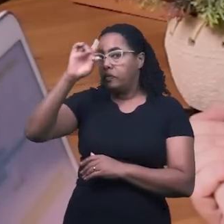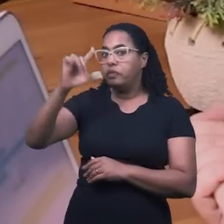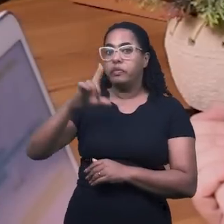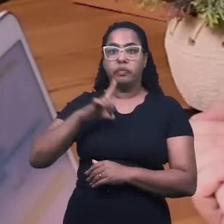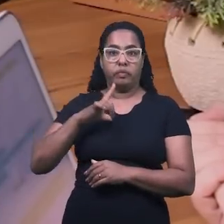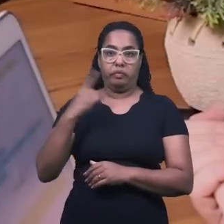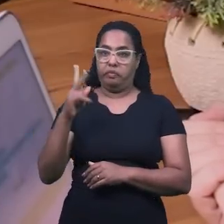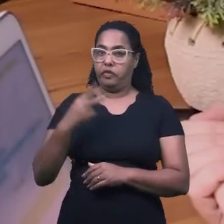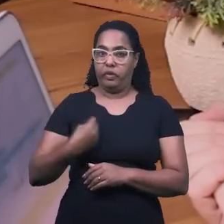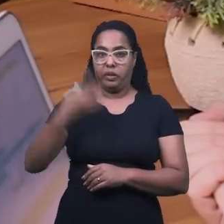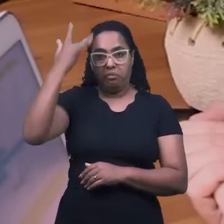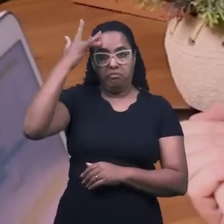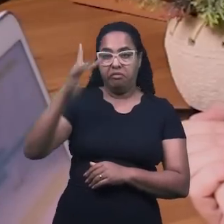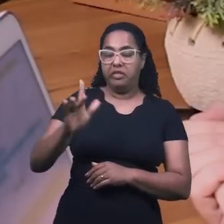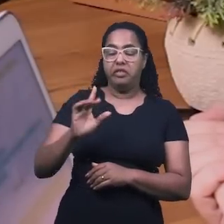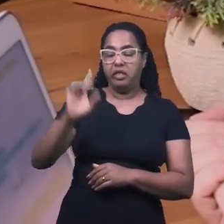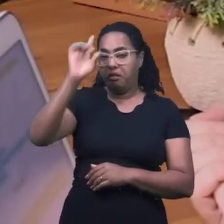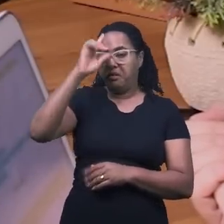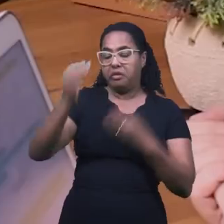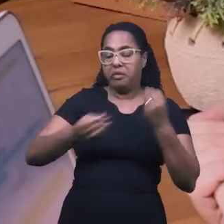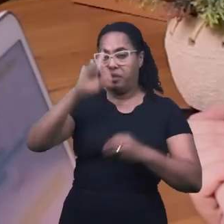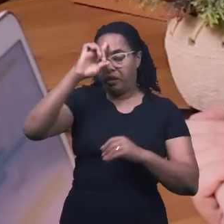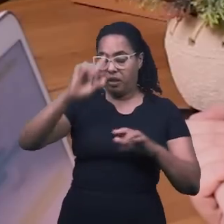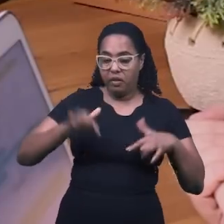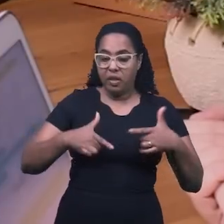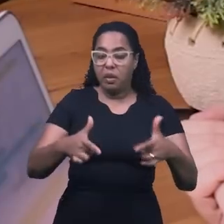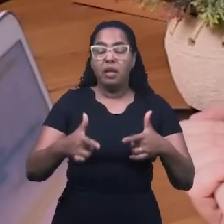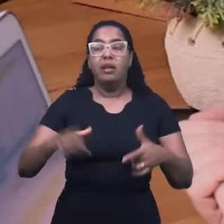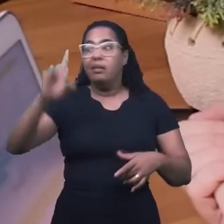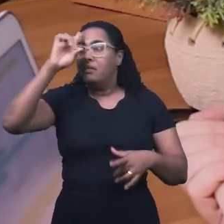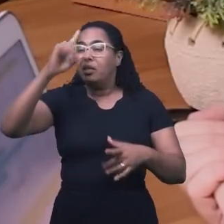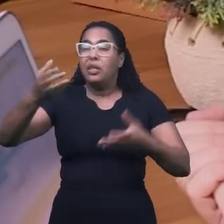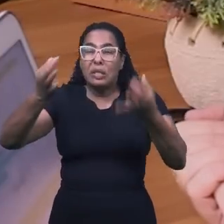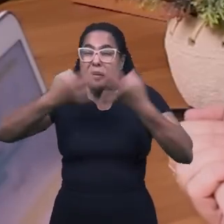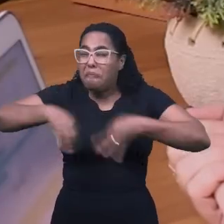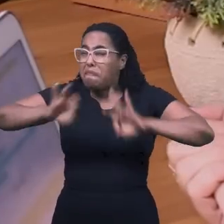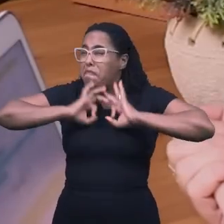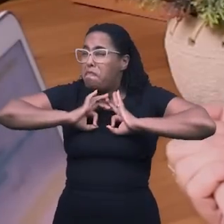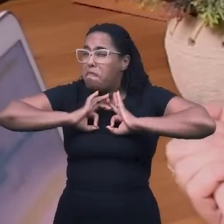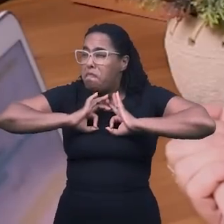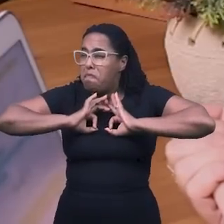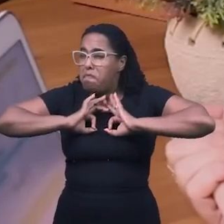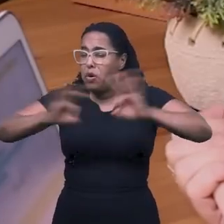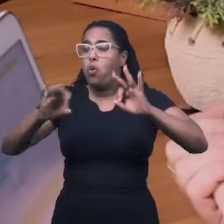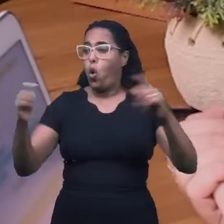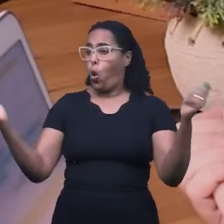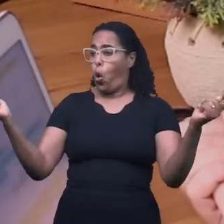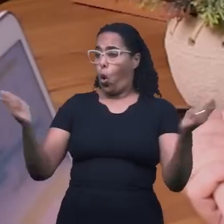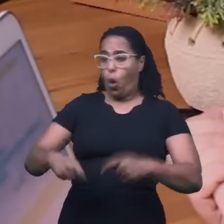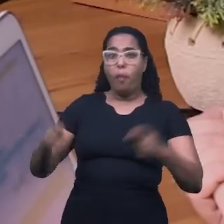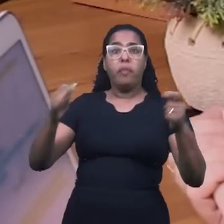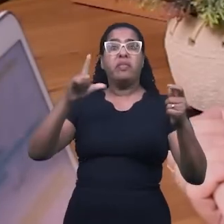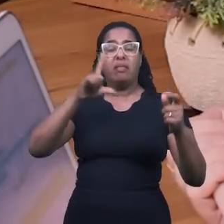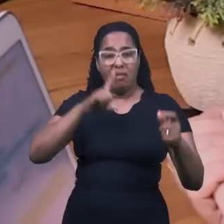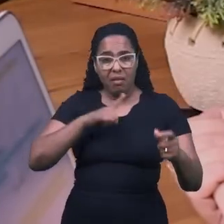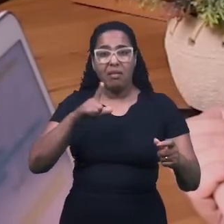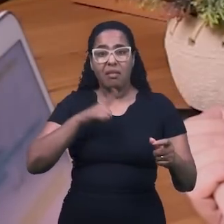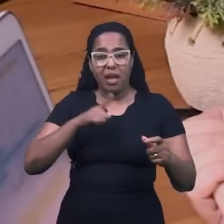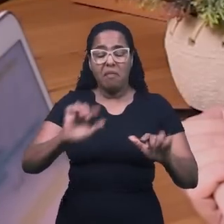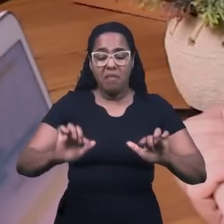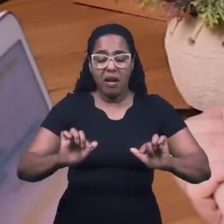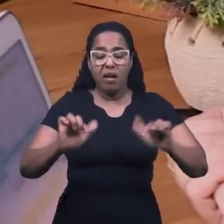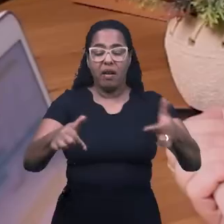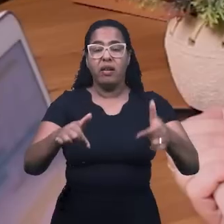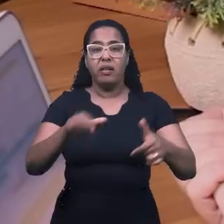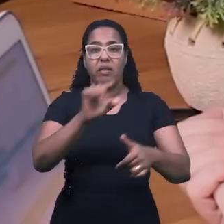sei o que Deus vai fazer, porque Deus é tão extraordinário, tão competente para fazer a vida